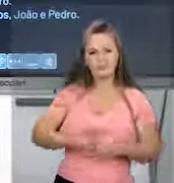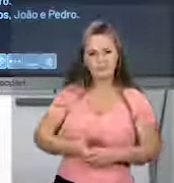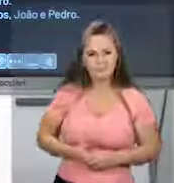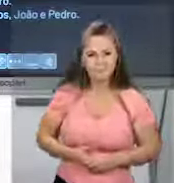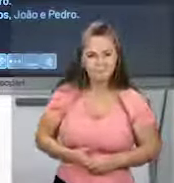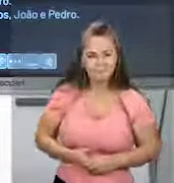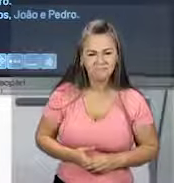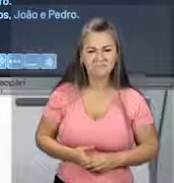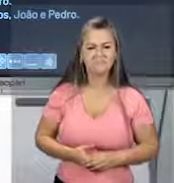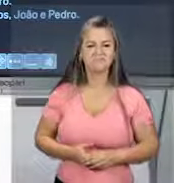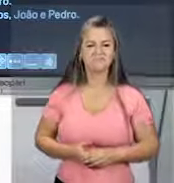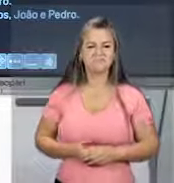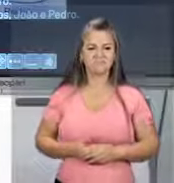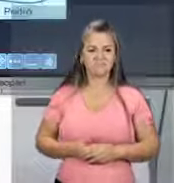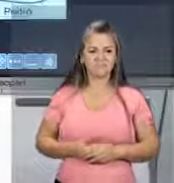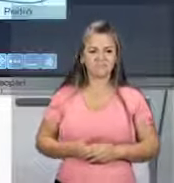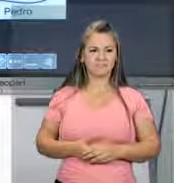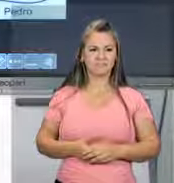ver.